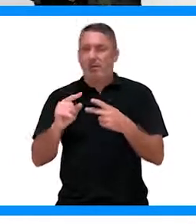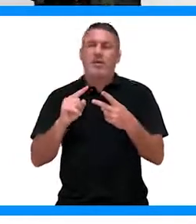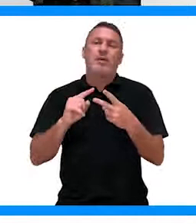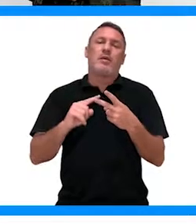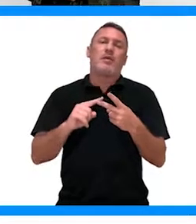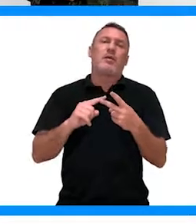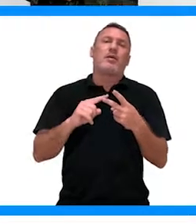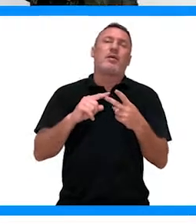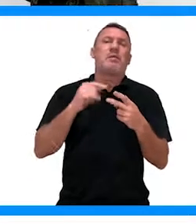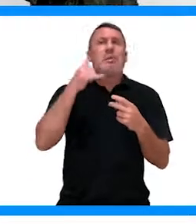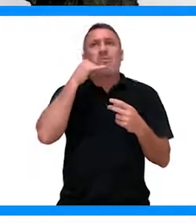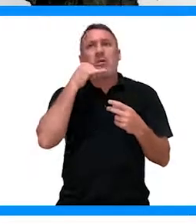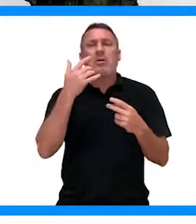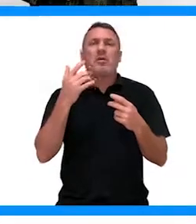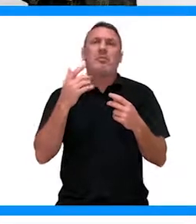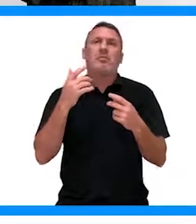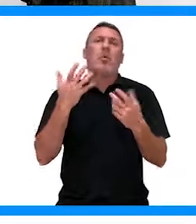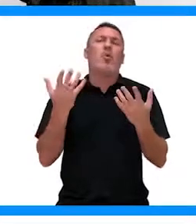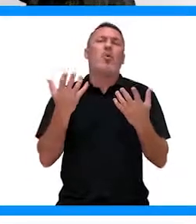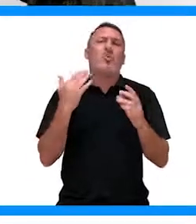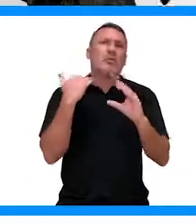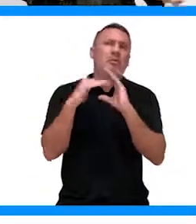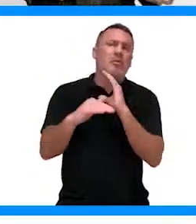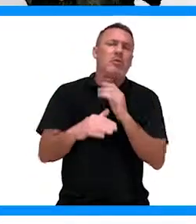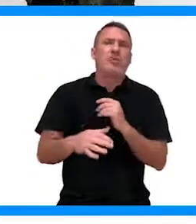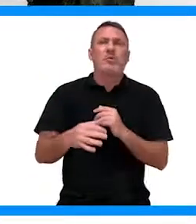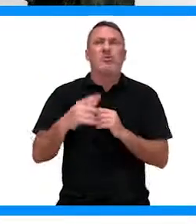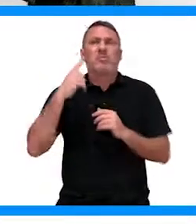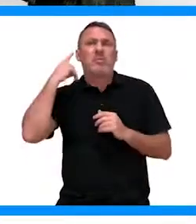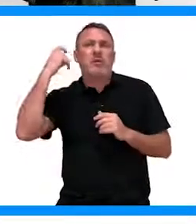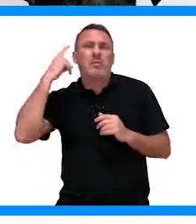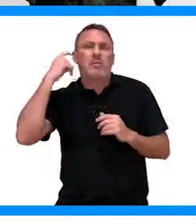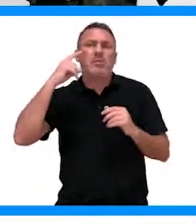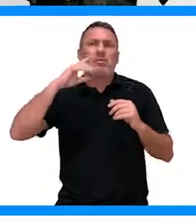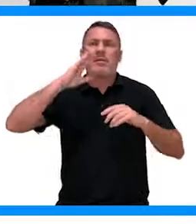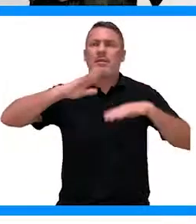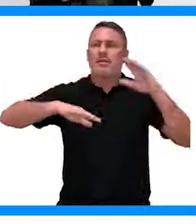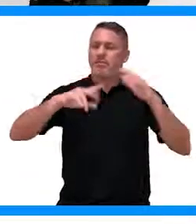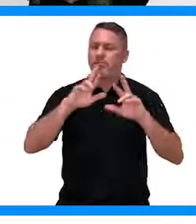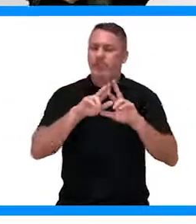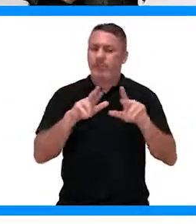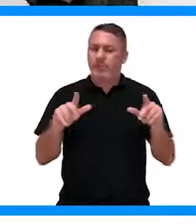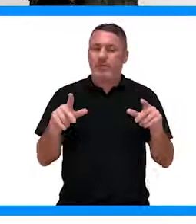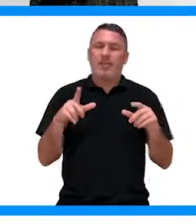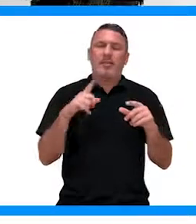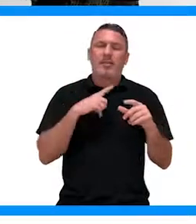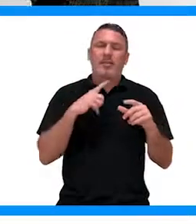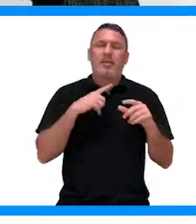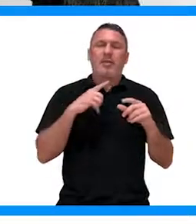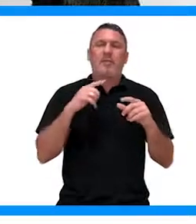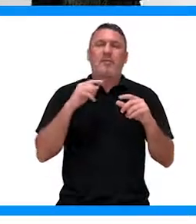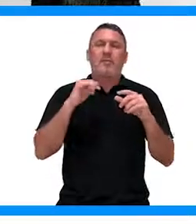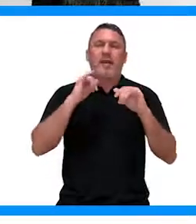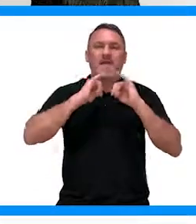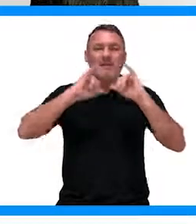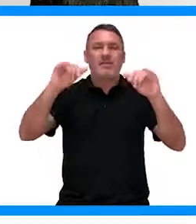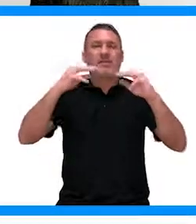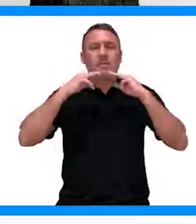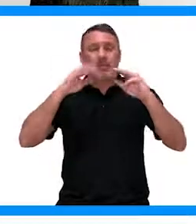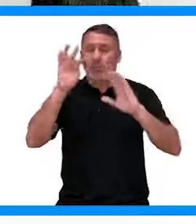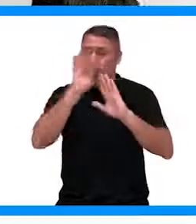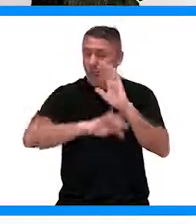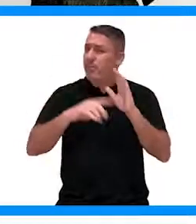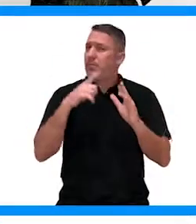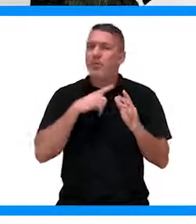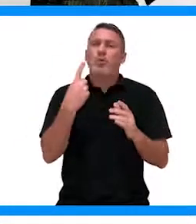É através do telefone, através do papel, através de ondas sonoras. Então, toda a mensagem, todo o